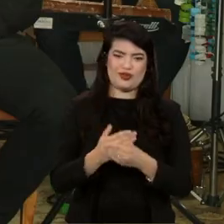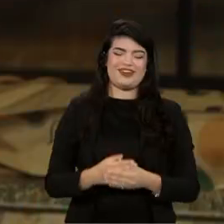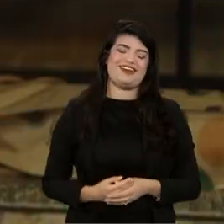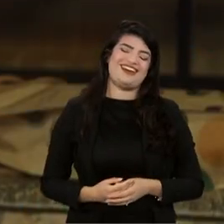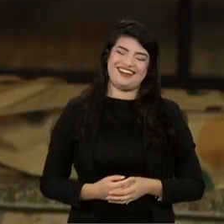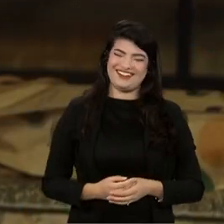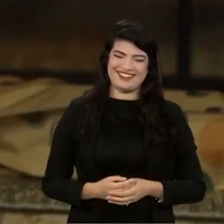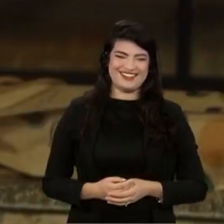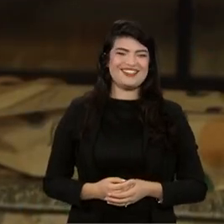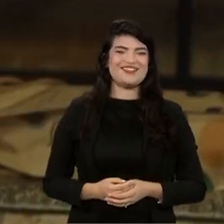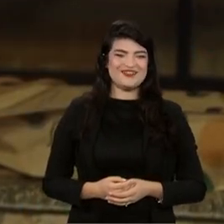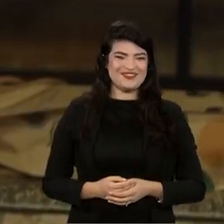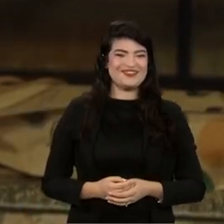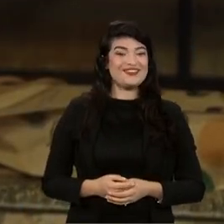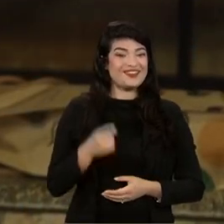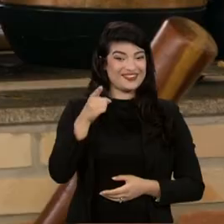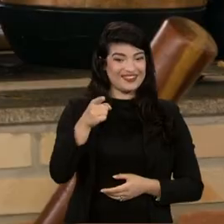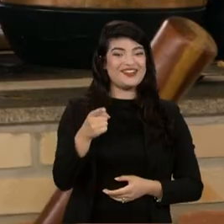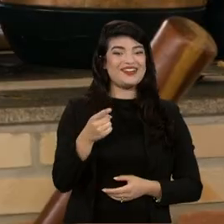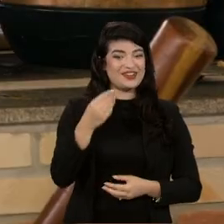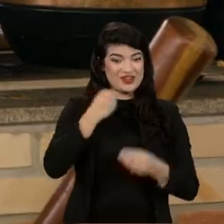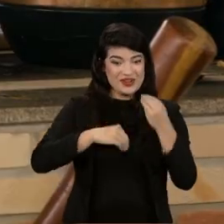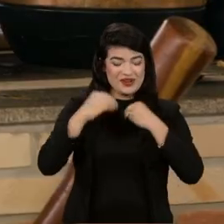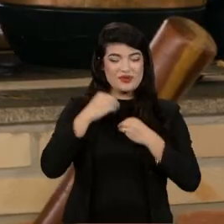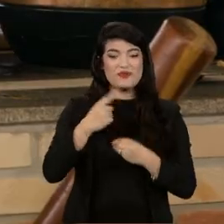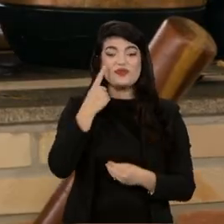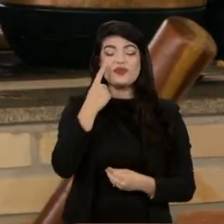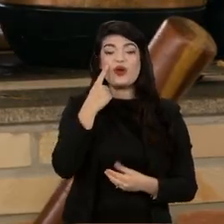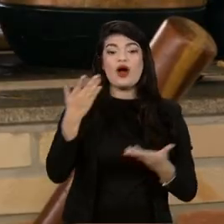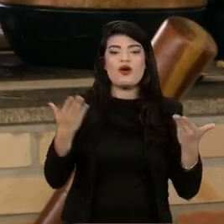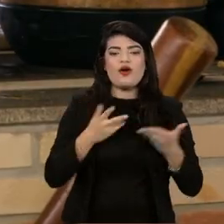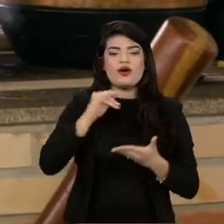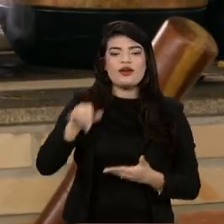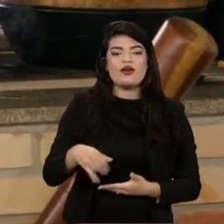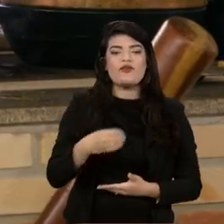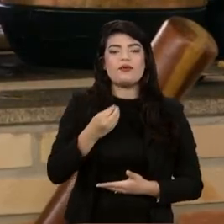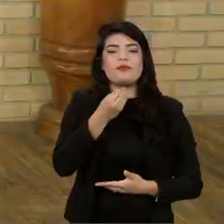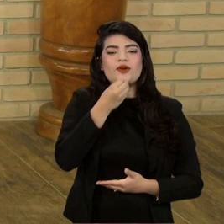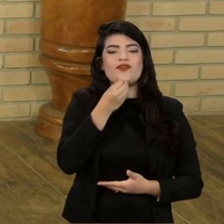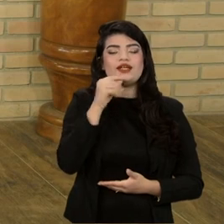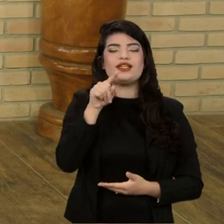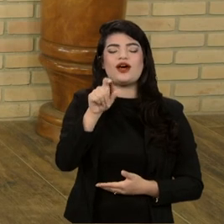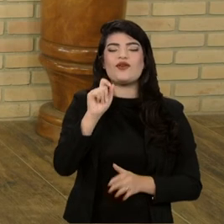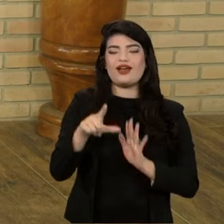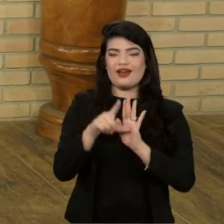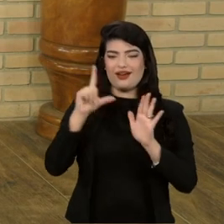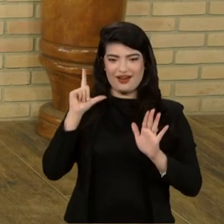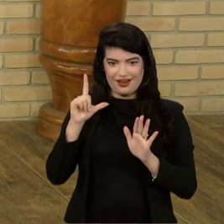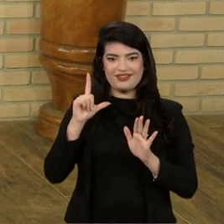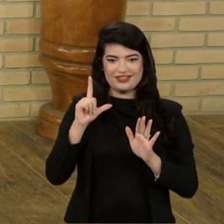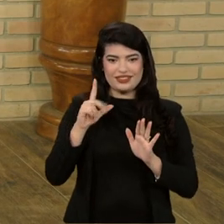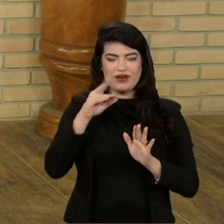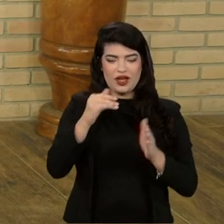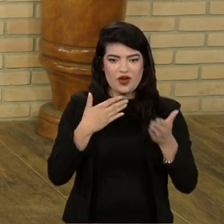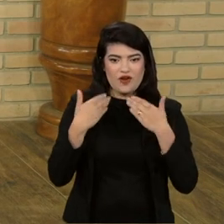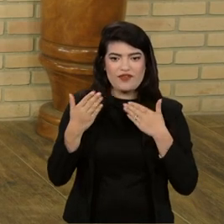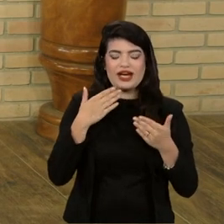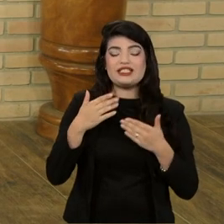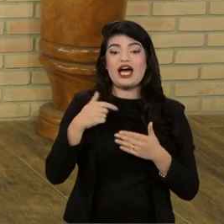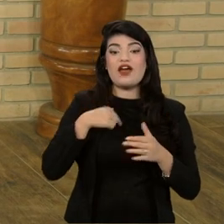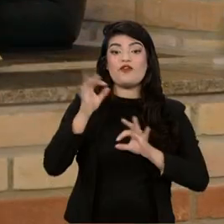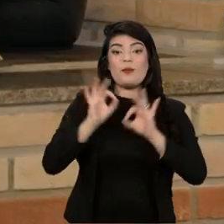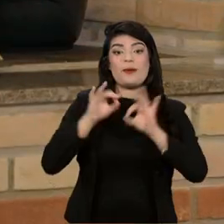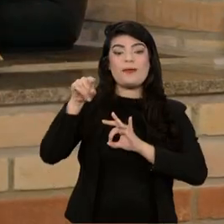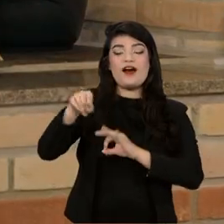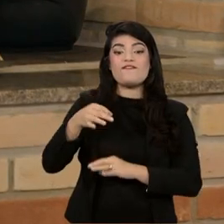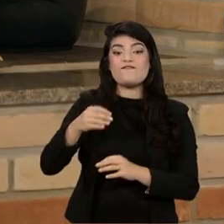Eita! Aí, amigo. Eu vou aproveitar já, antes de da gente projar, eu vou pegar esse feijão